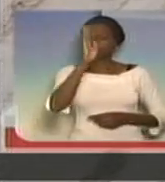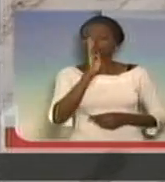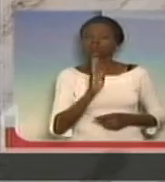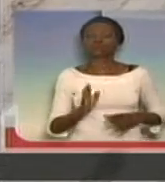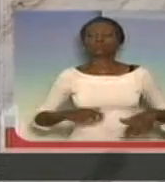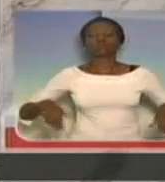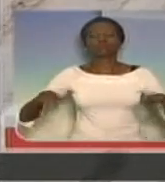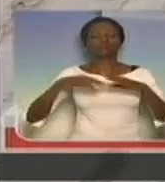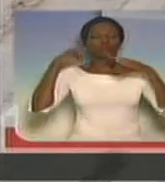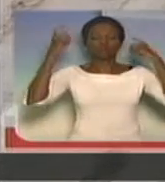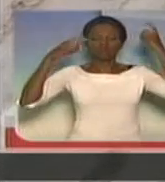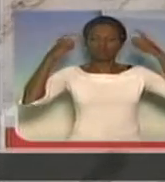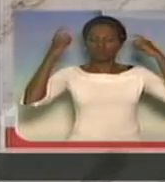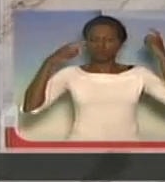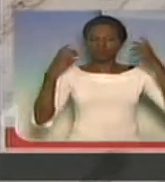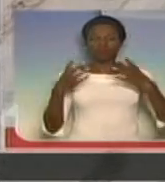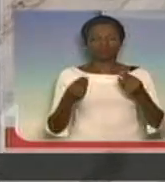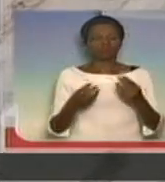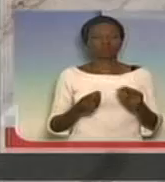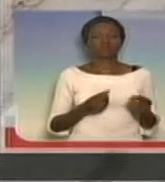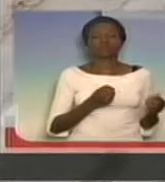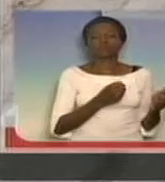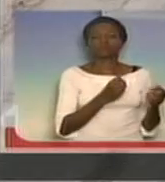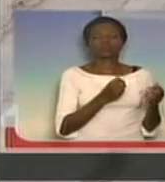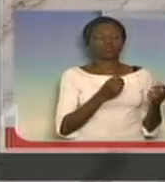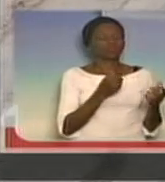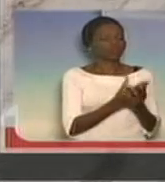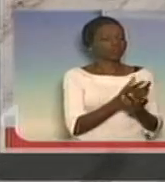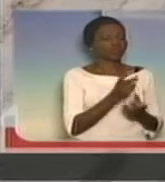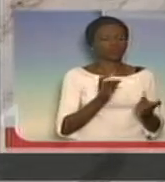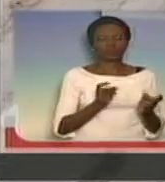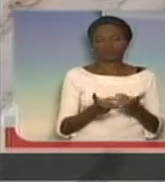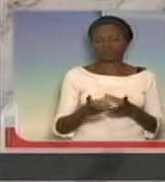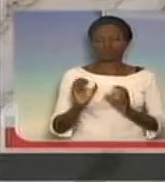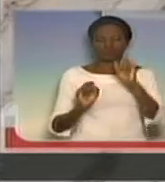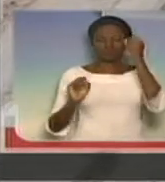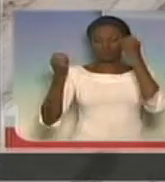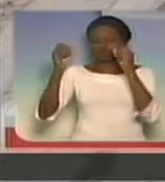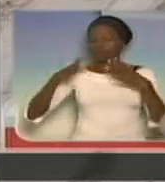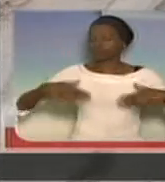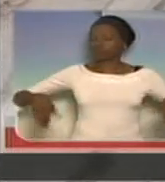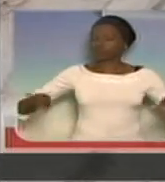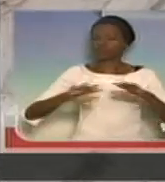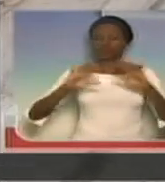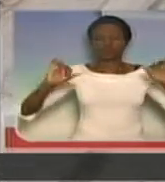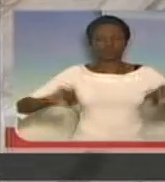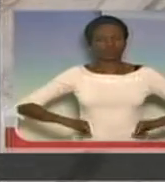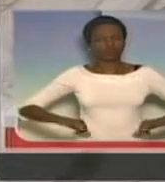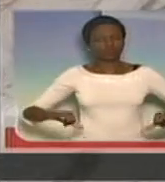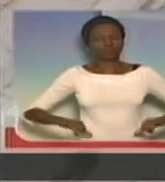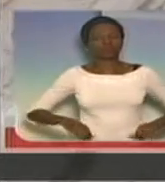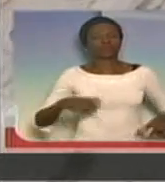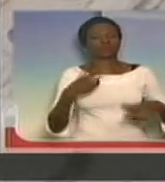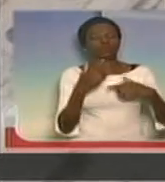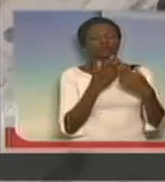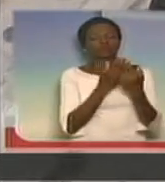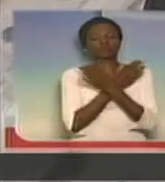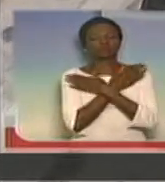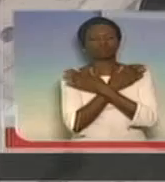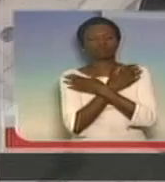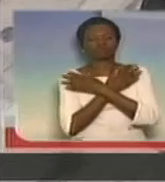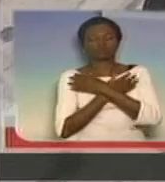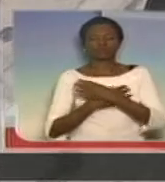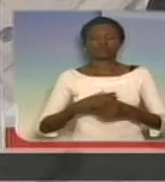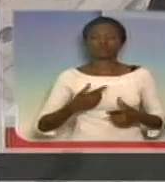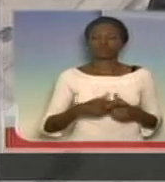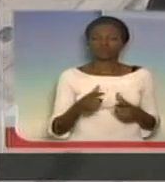ao extremo, comércio, indústria, todos sofrendo com a falta de emprego, e infelizmente eu sou obrigado a dizer que a situação